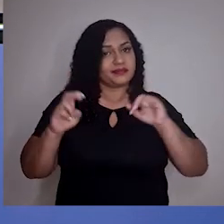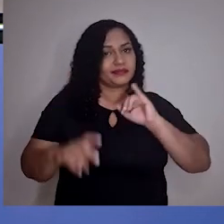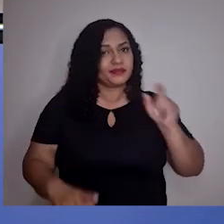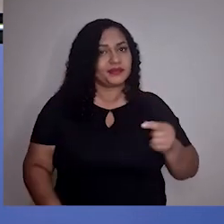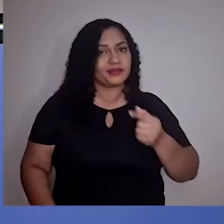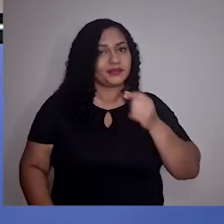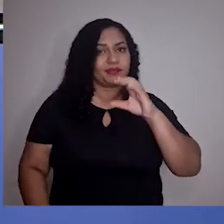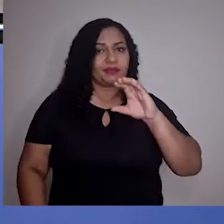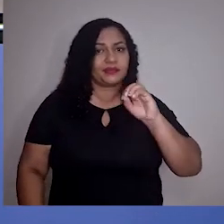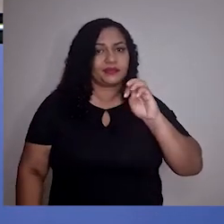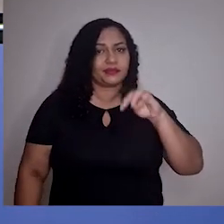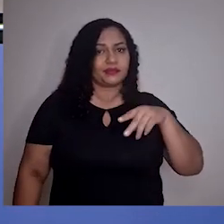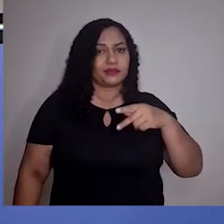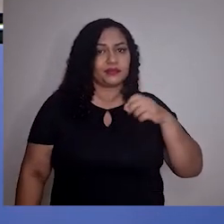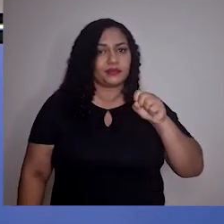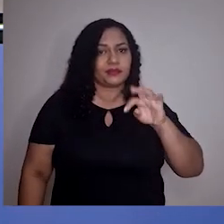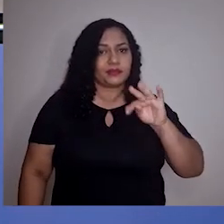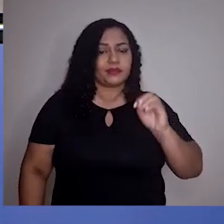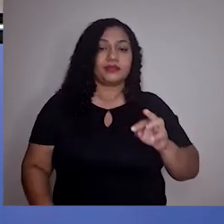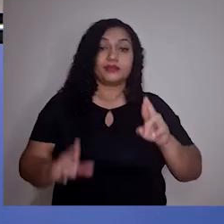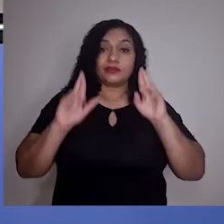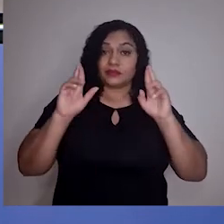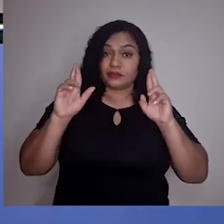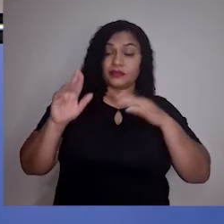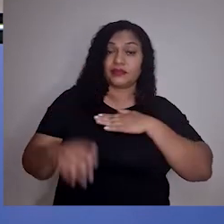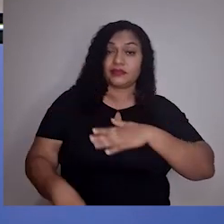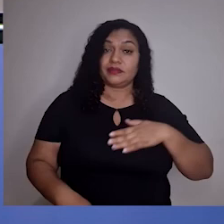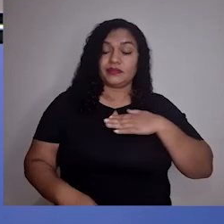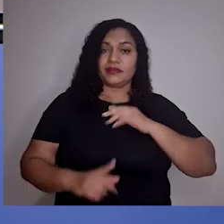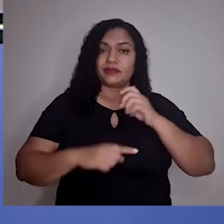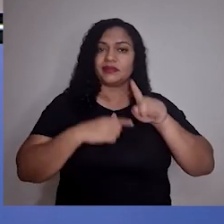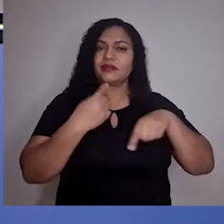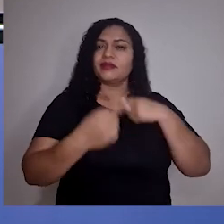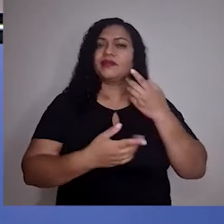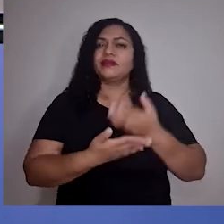juros compostos. Espero que tenham gostado e